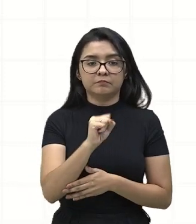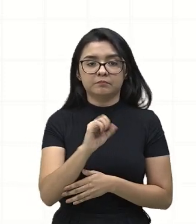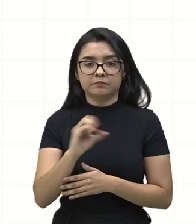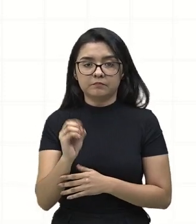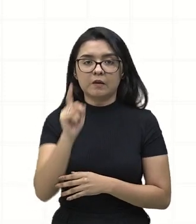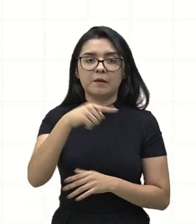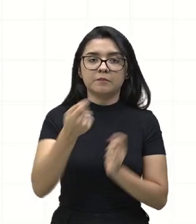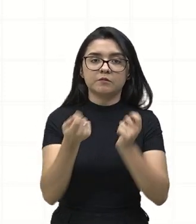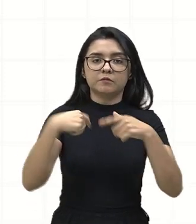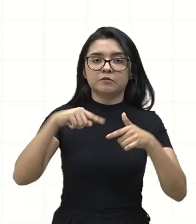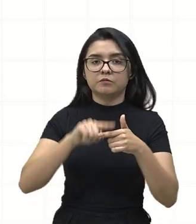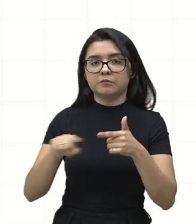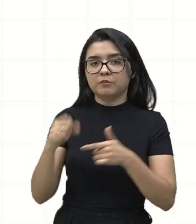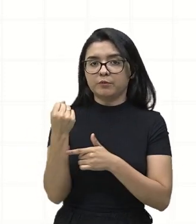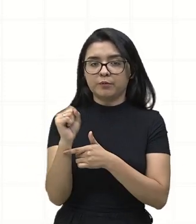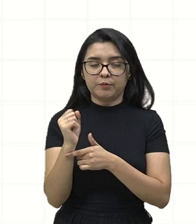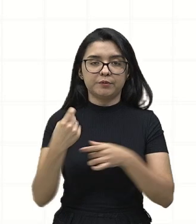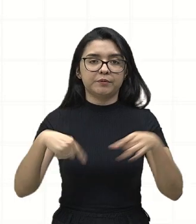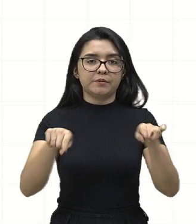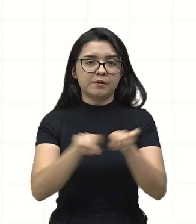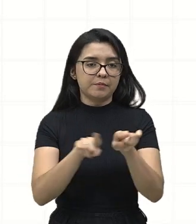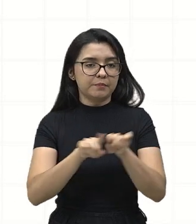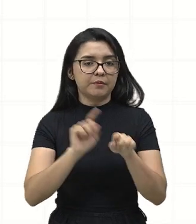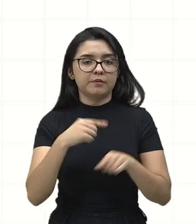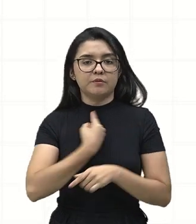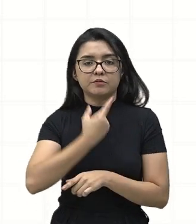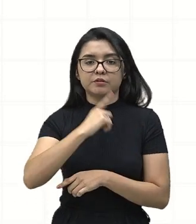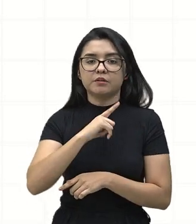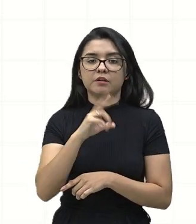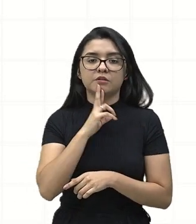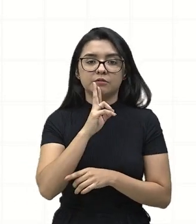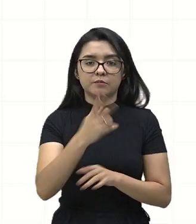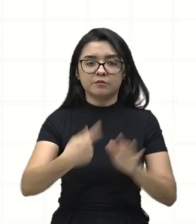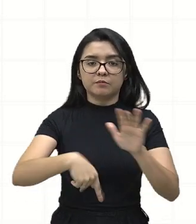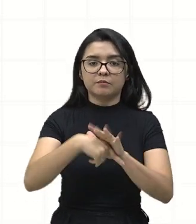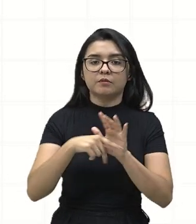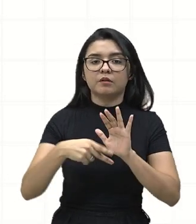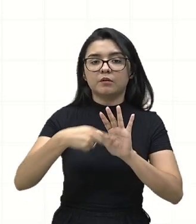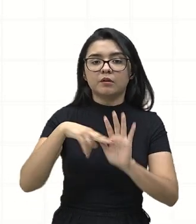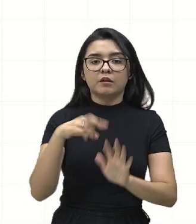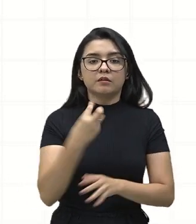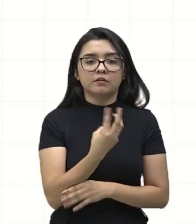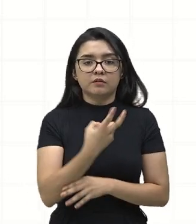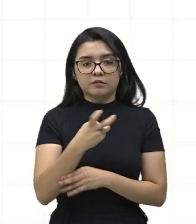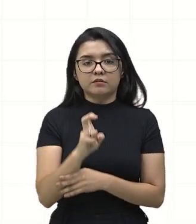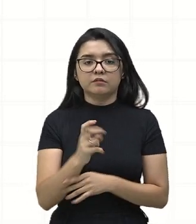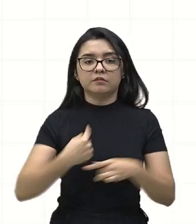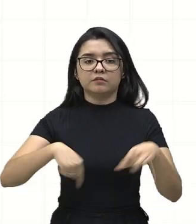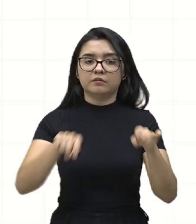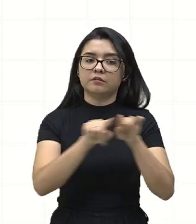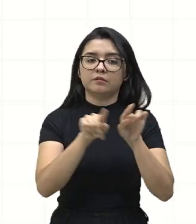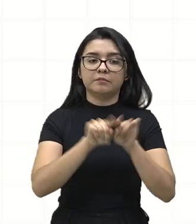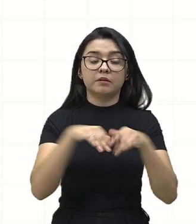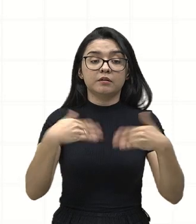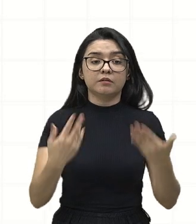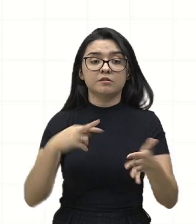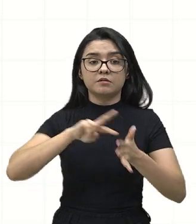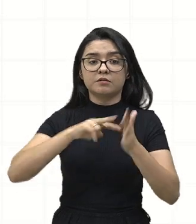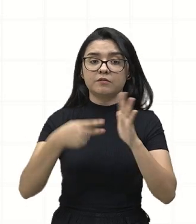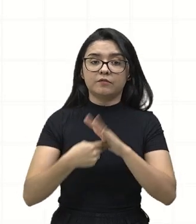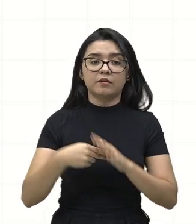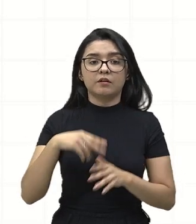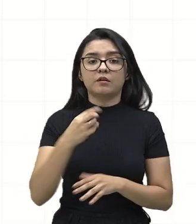é divisível por 8, a gente tem um resultado aqui, igual a 35. Então, isso significa